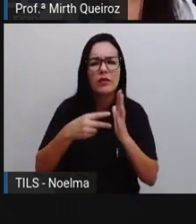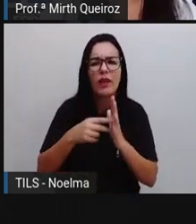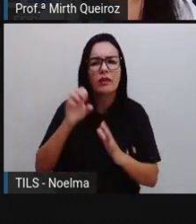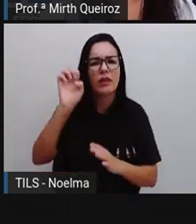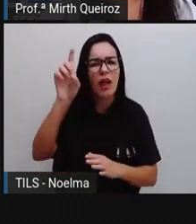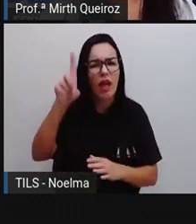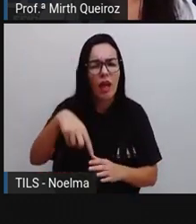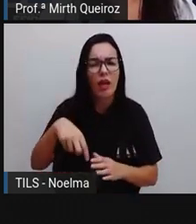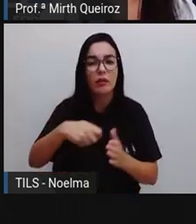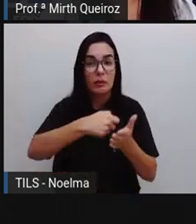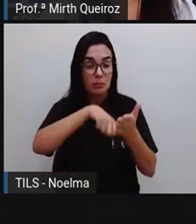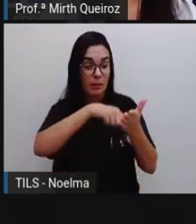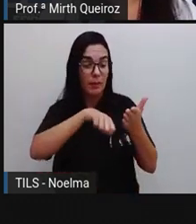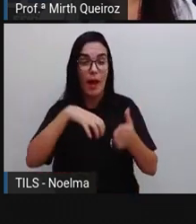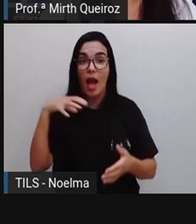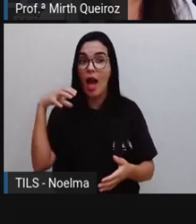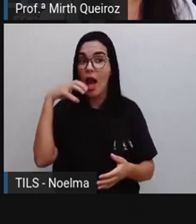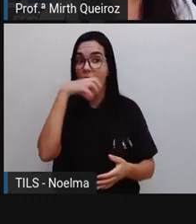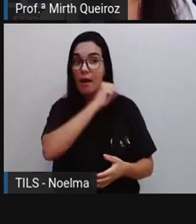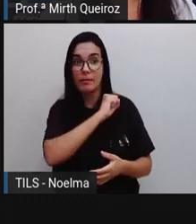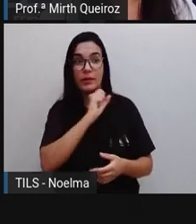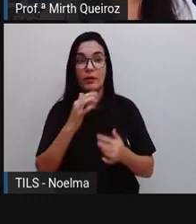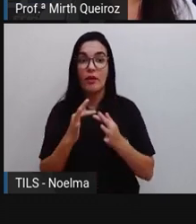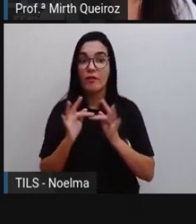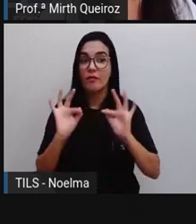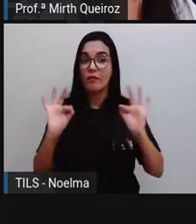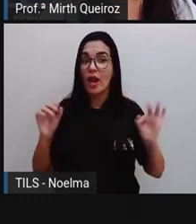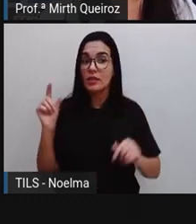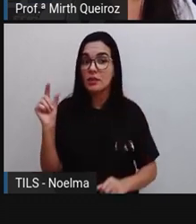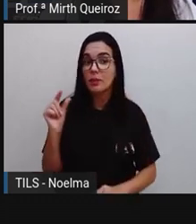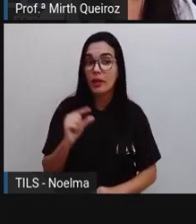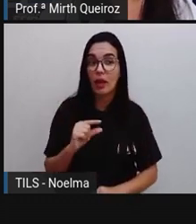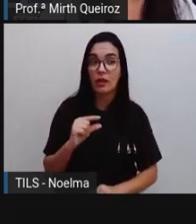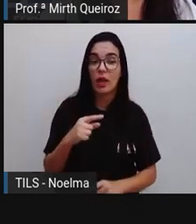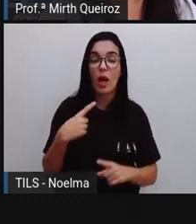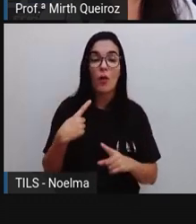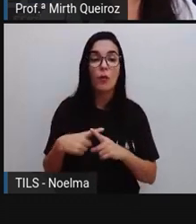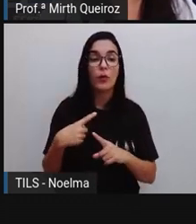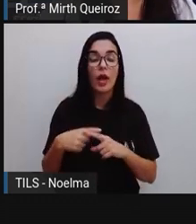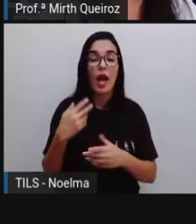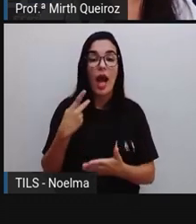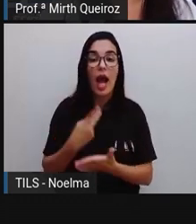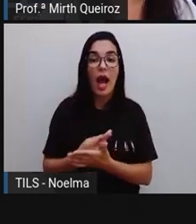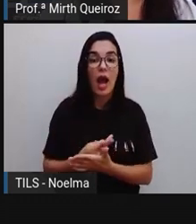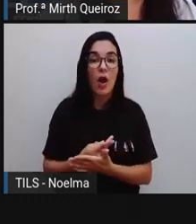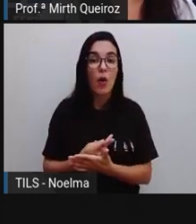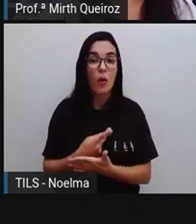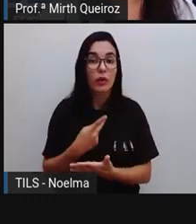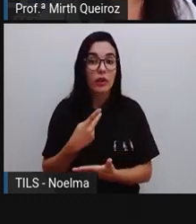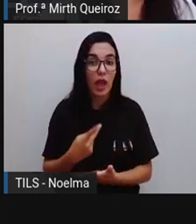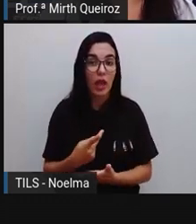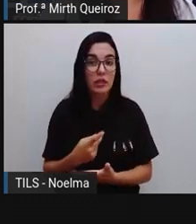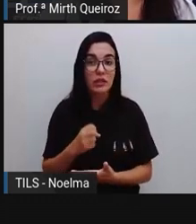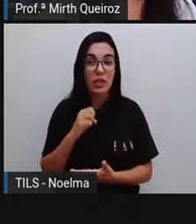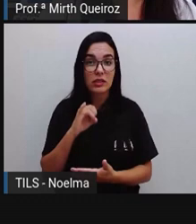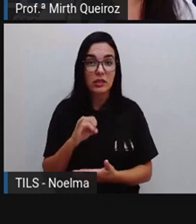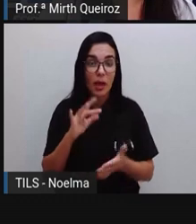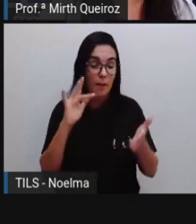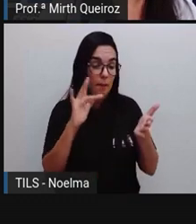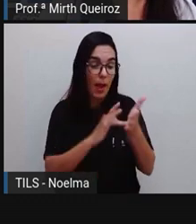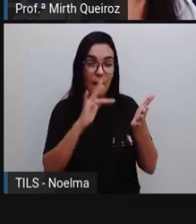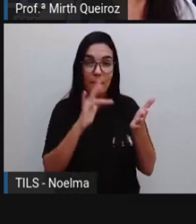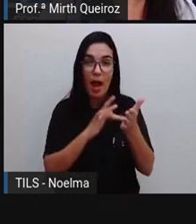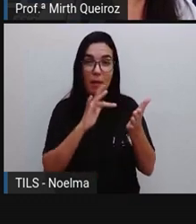é registrado de maneira rápida com frases curtas. O que acontece? O que, que iria acontecer se a gente clicasse no verbete